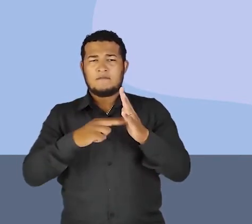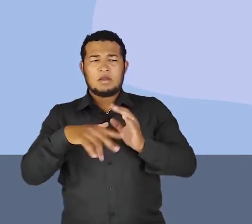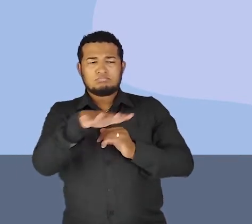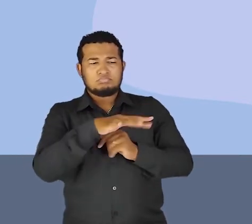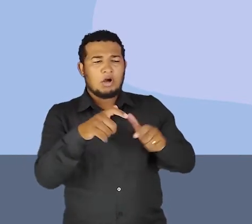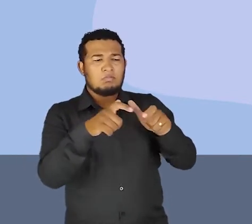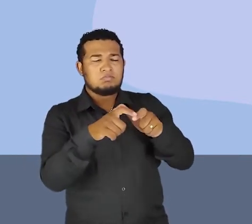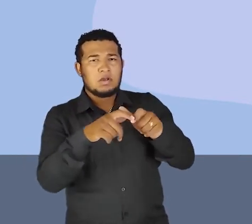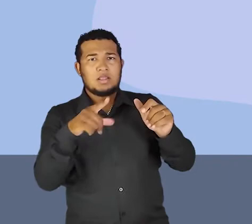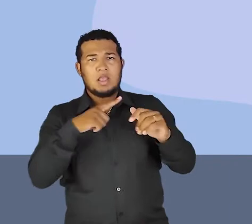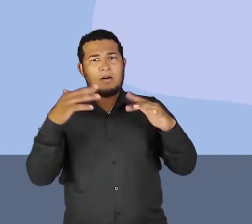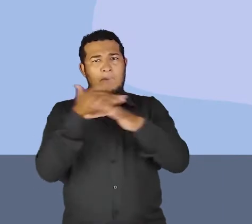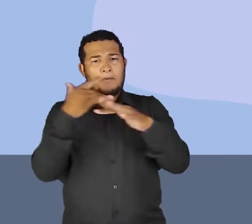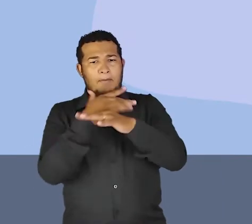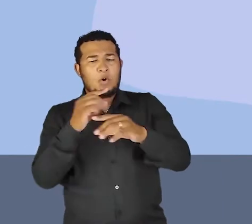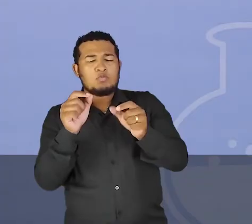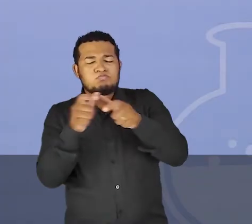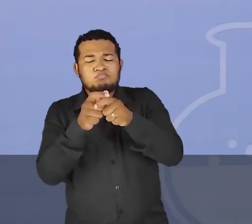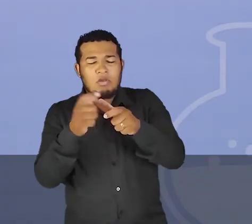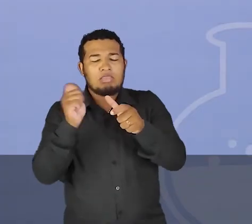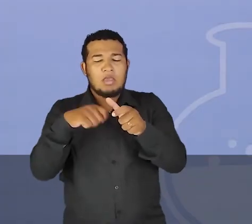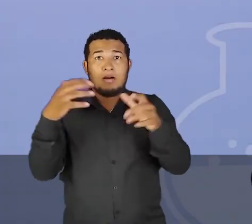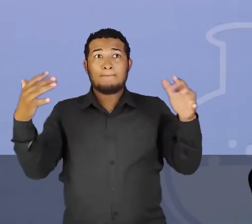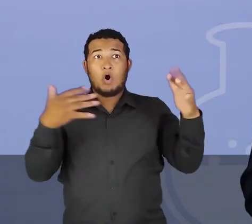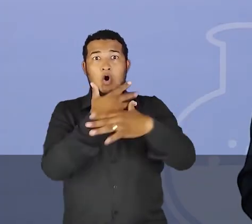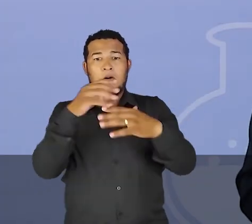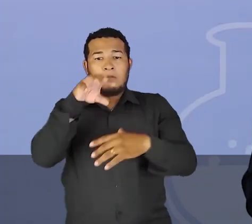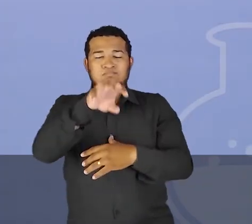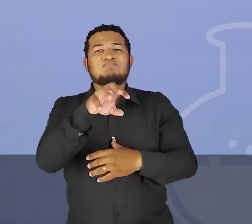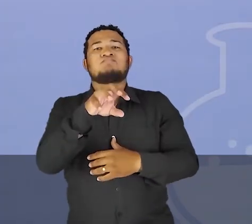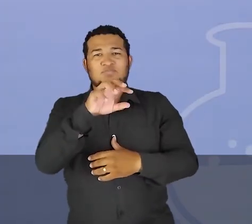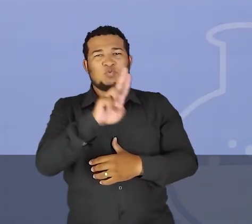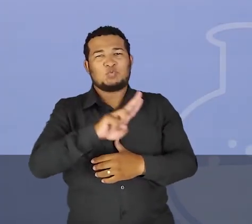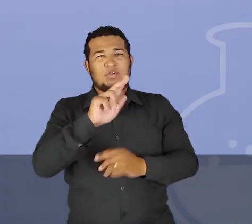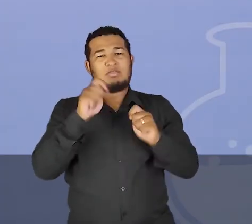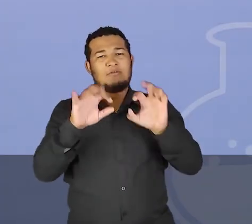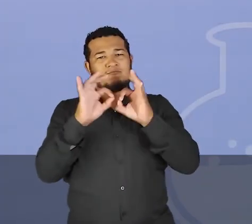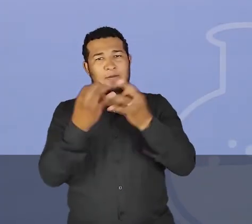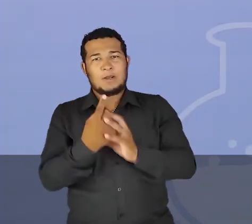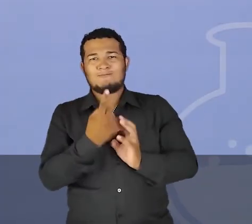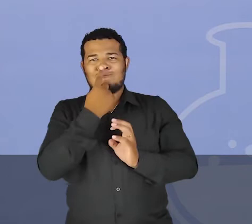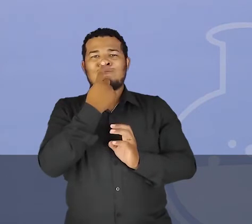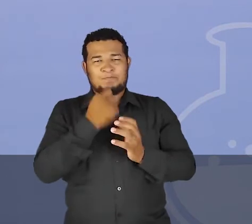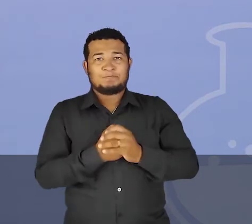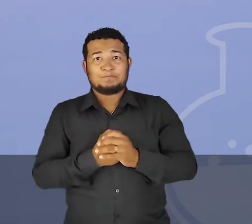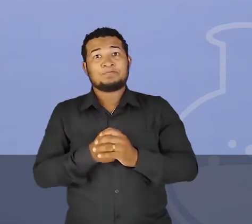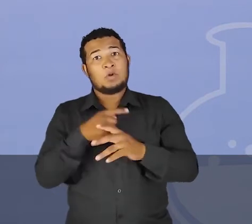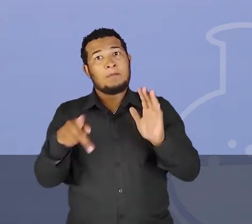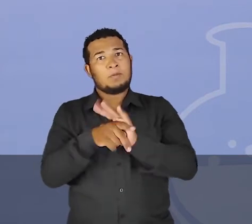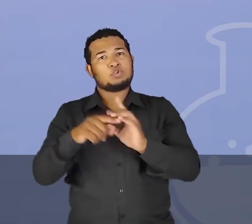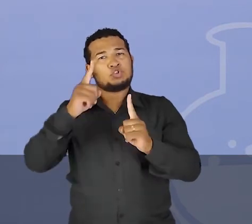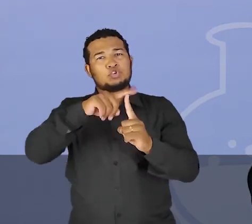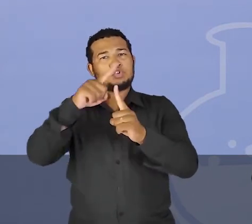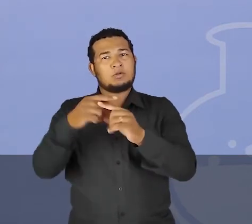em torno dos centros urbanos. Vem comigo, pessoal. Olha aí, um destaque desse tipo de